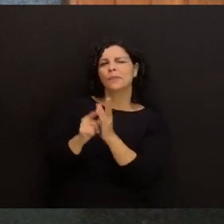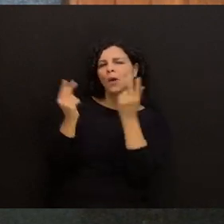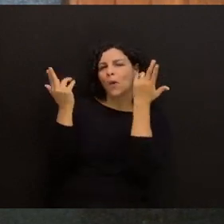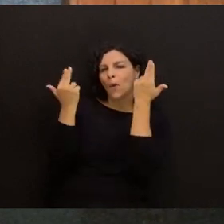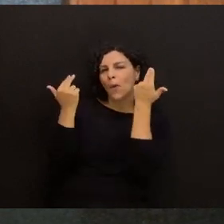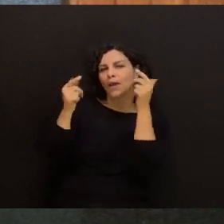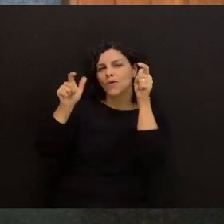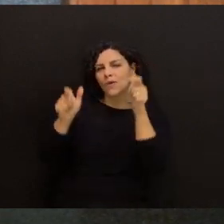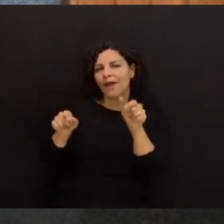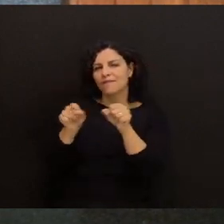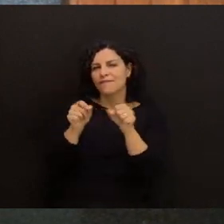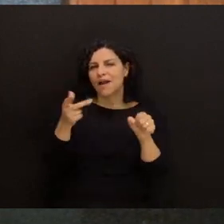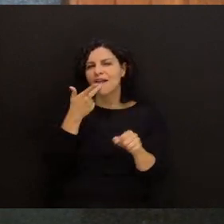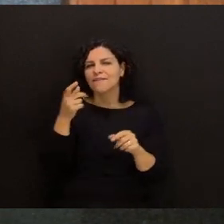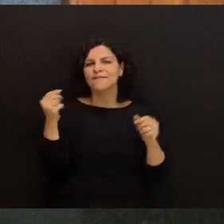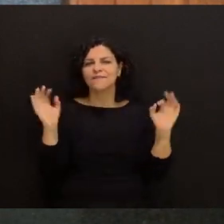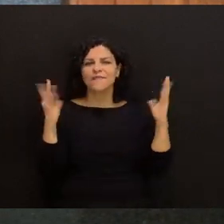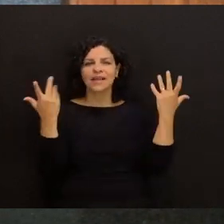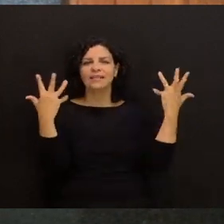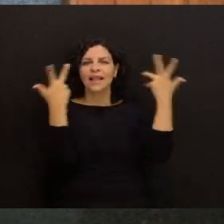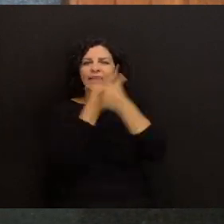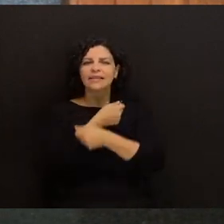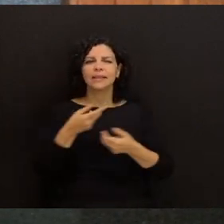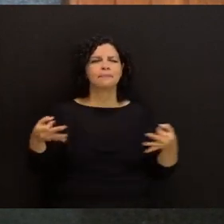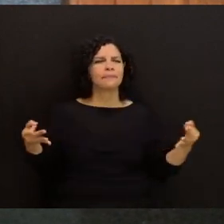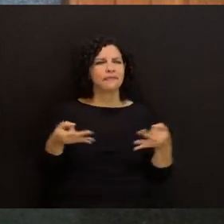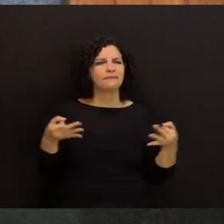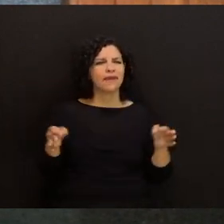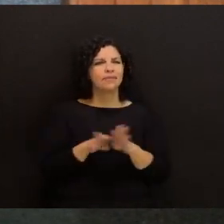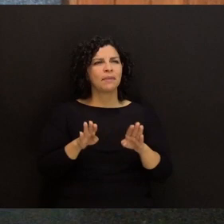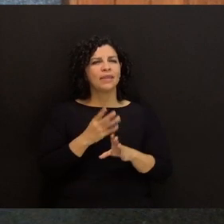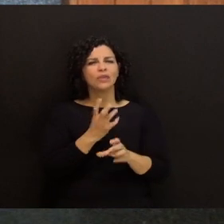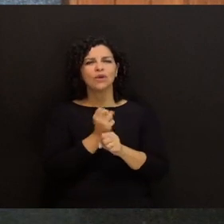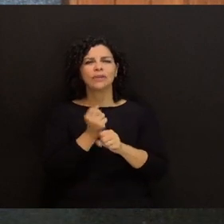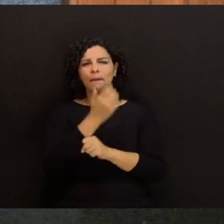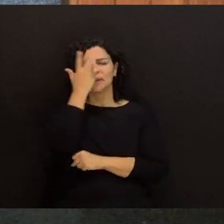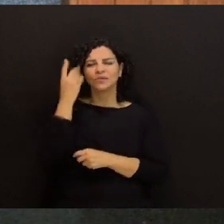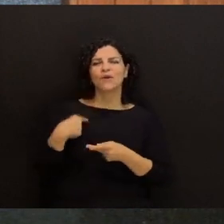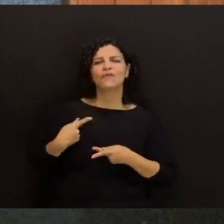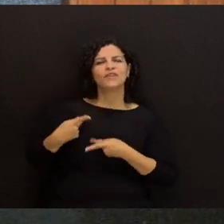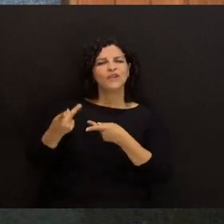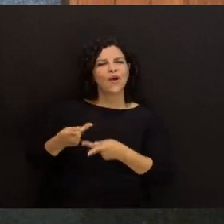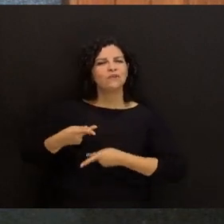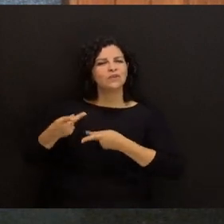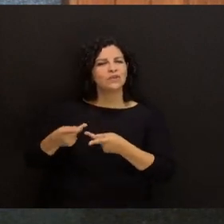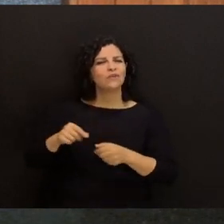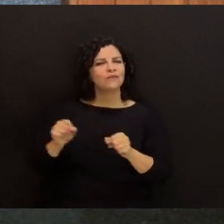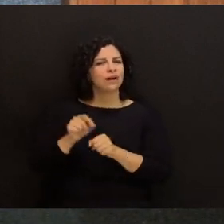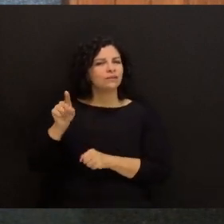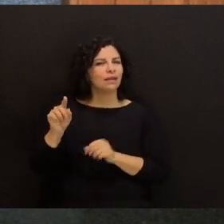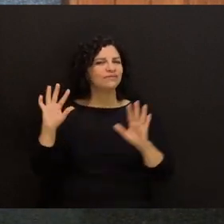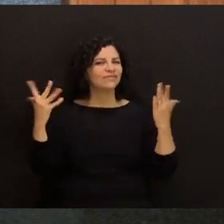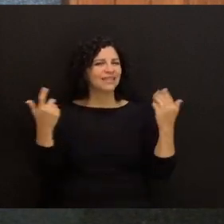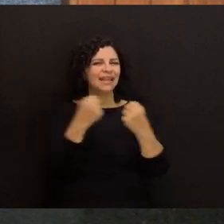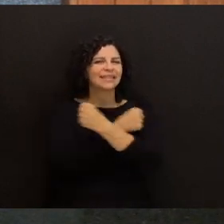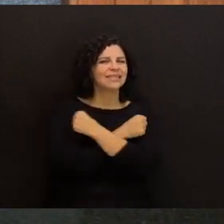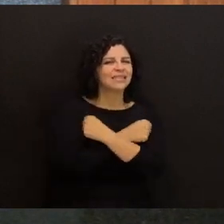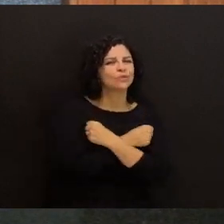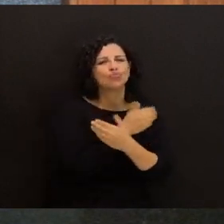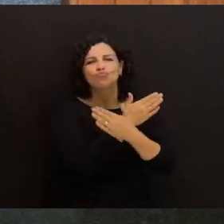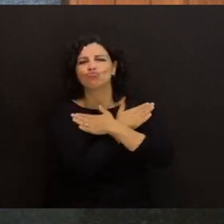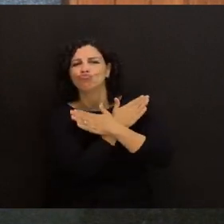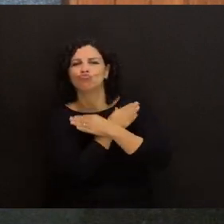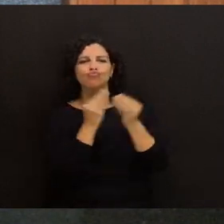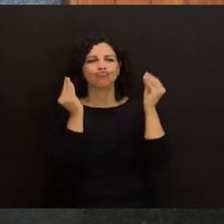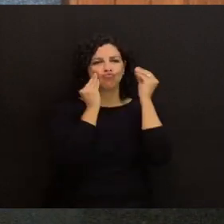diz que a festa foi linda foi maravilhosa que passou não sei quantos mil habitantes Vai lá dá um abraço na população